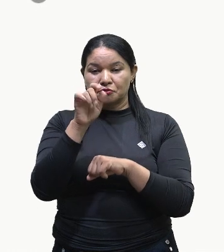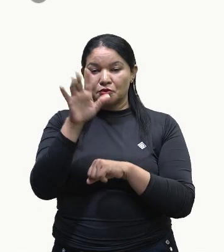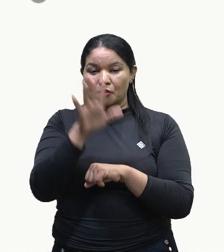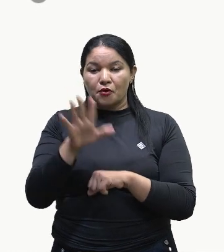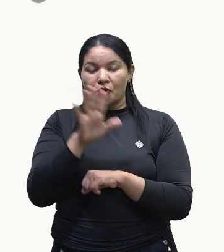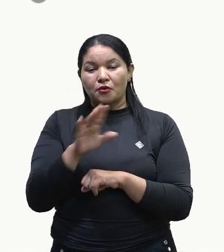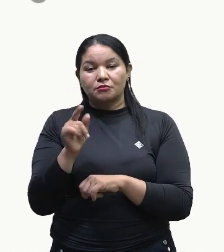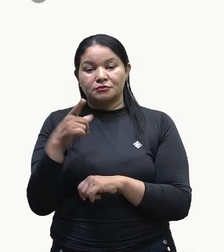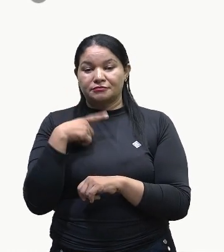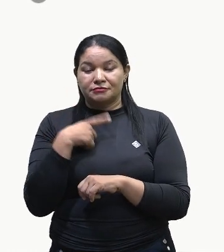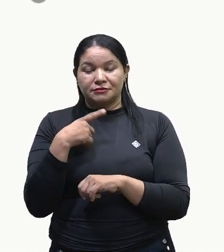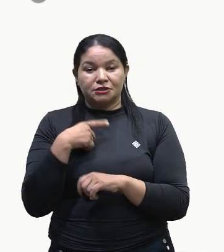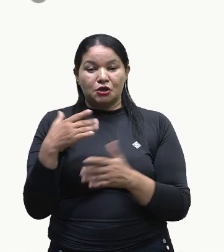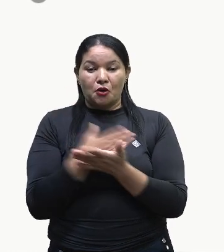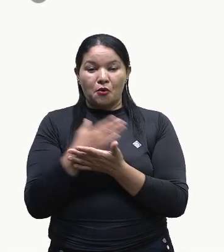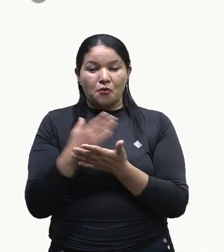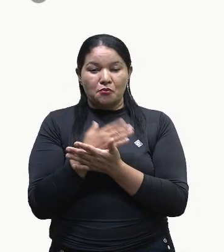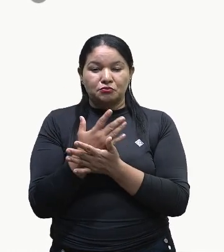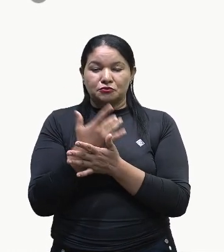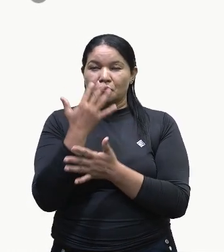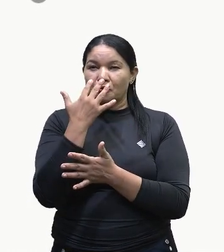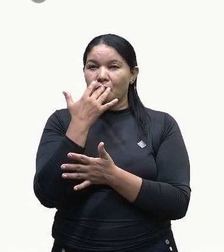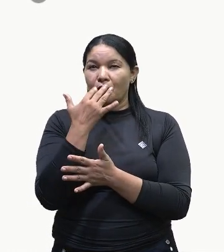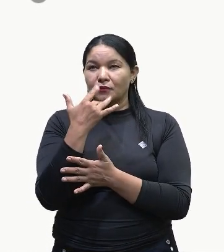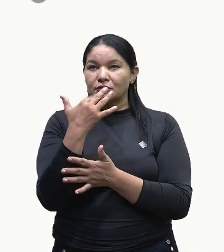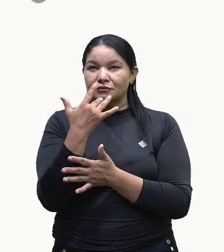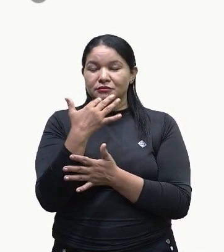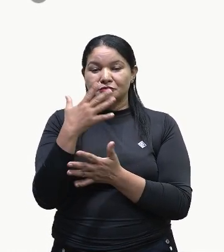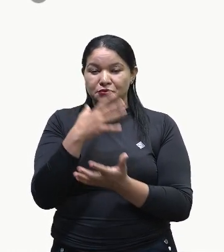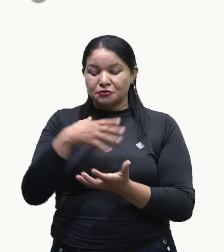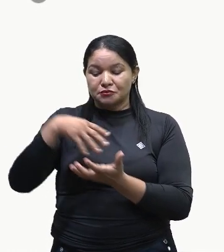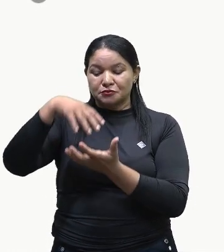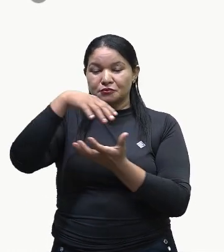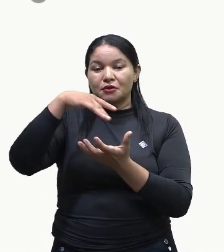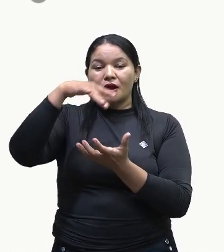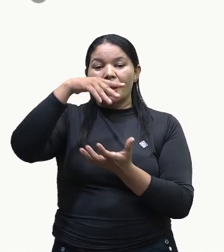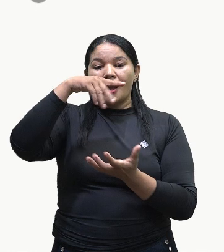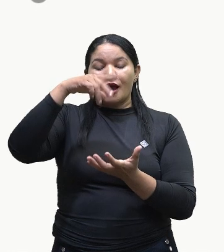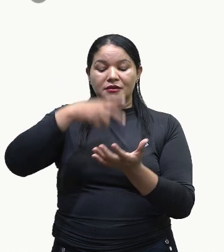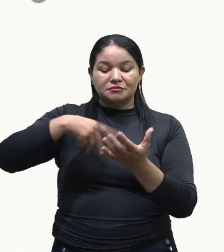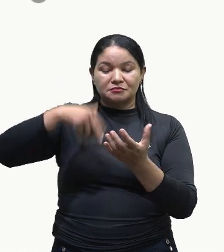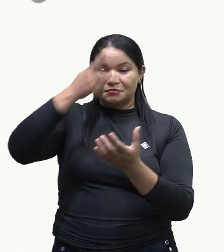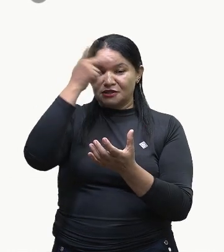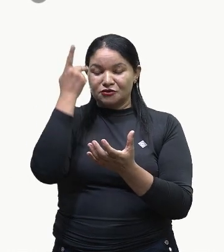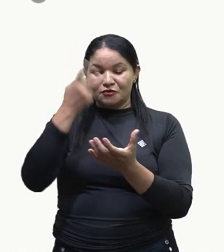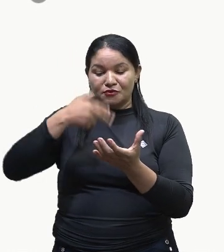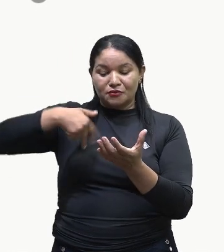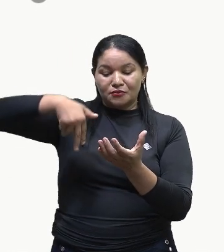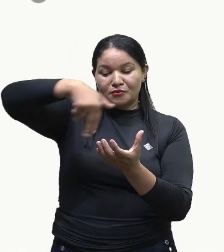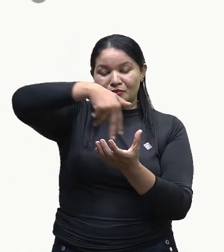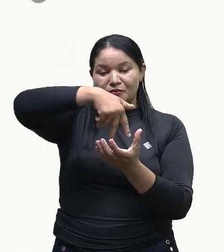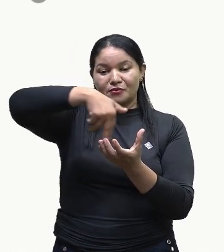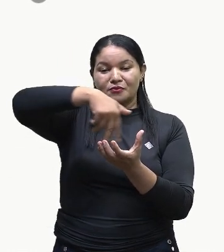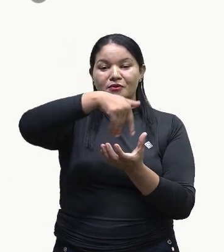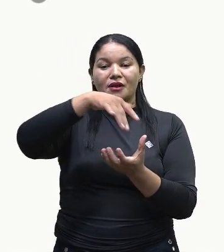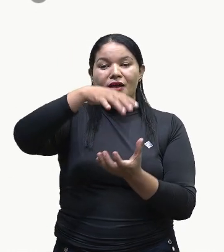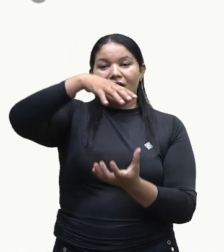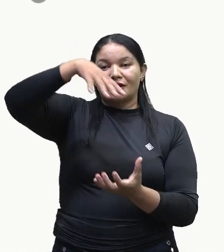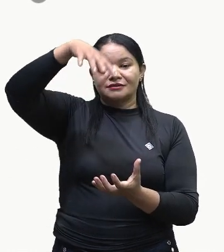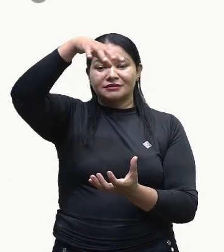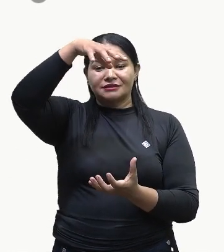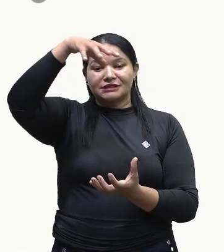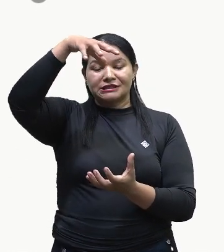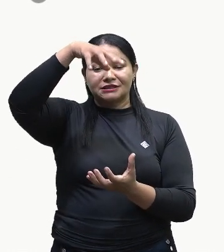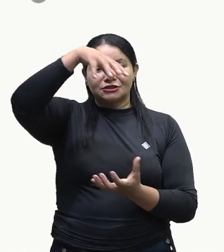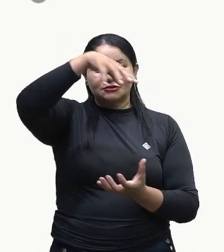balão belíssimo, bem colorido, que tem uma cesta, né? Com várias pessoas dentro. Ele voa, né?